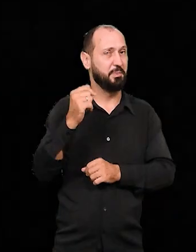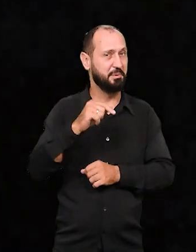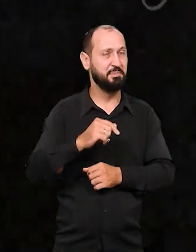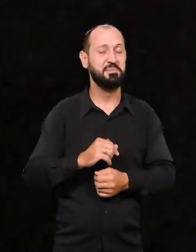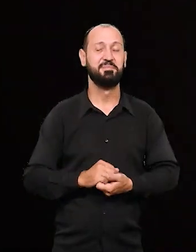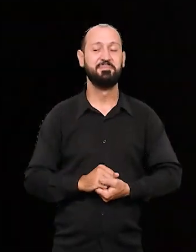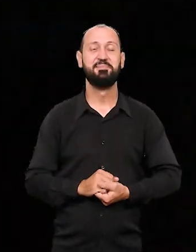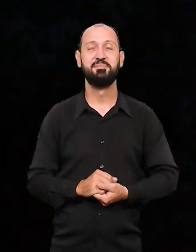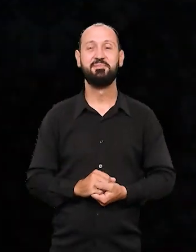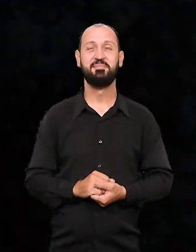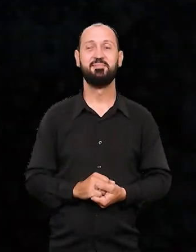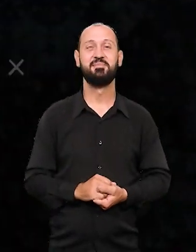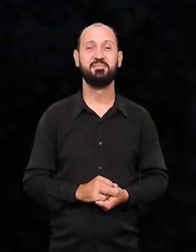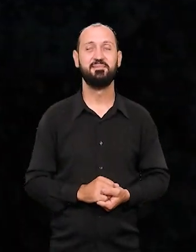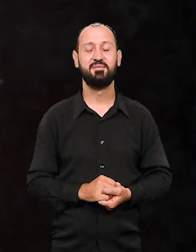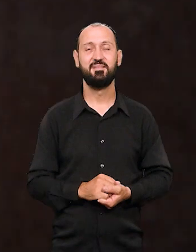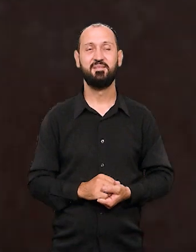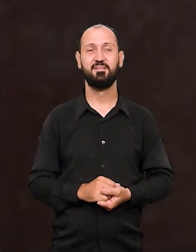importante.